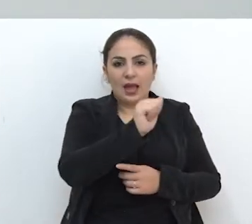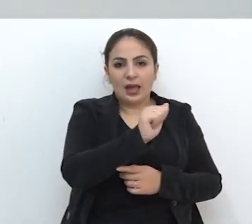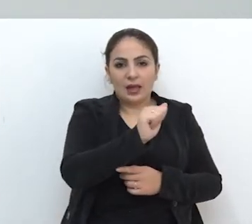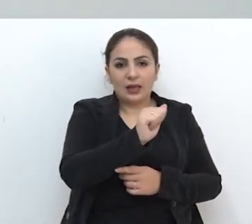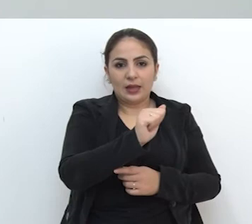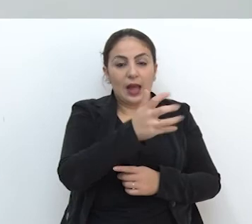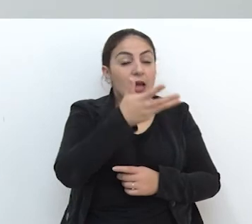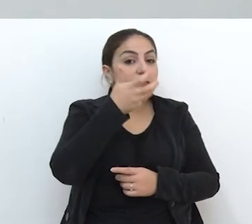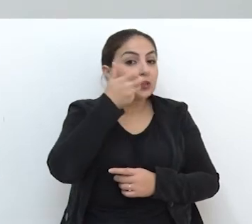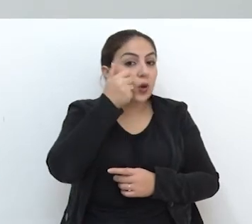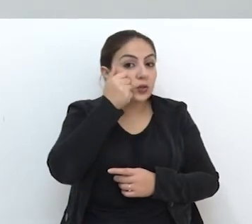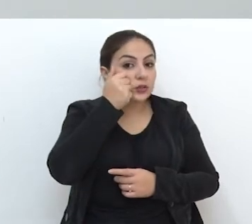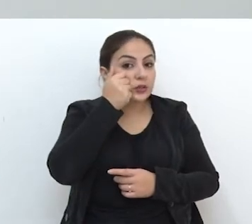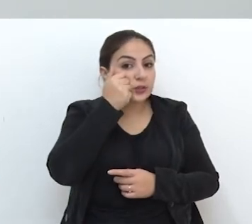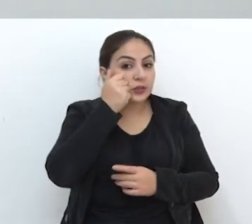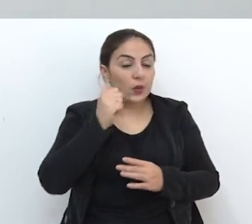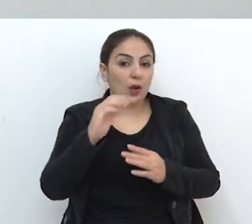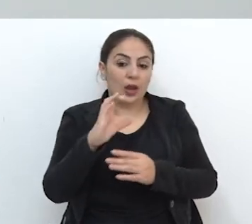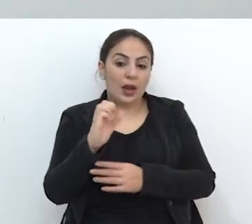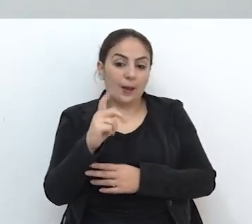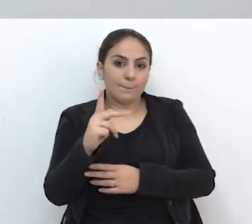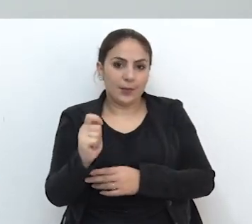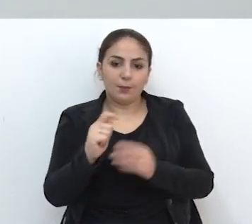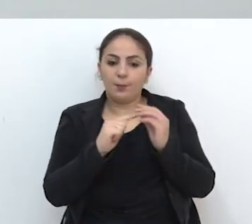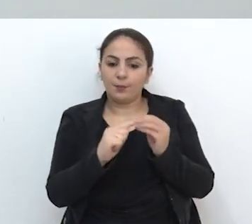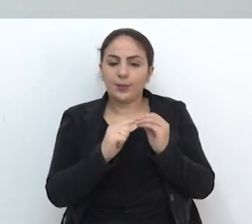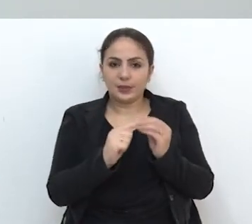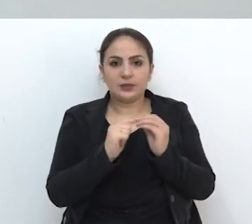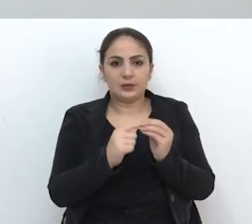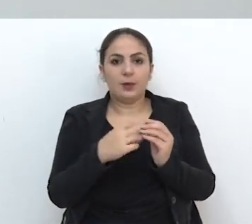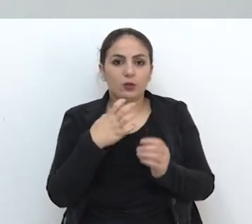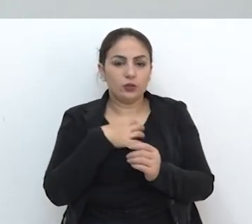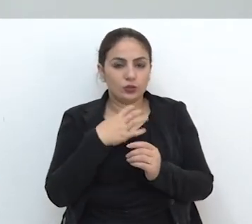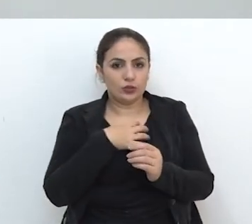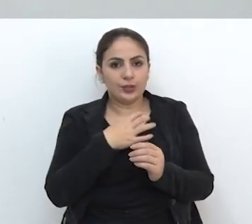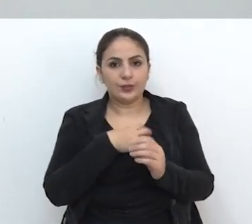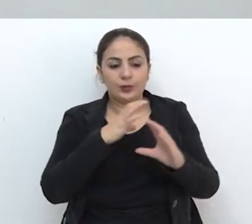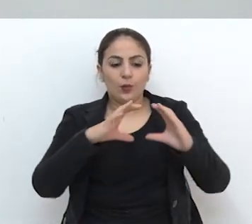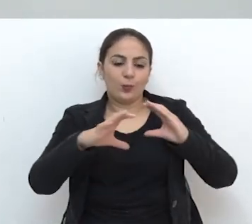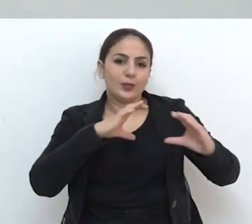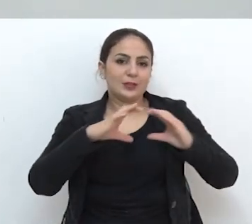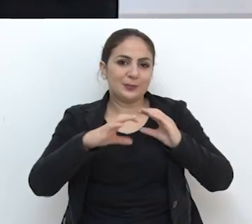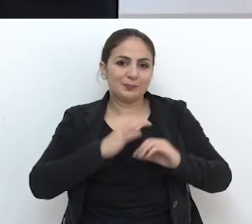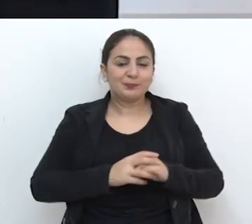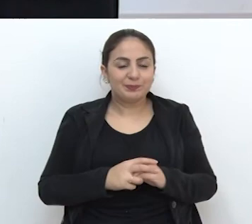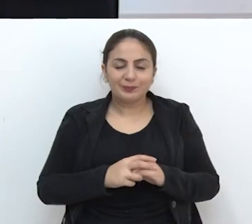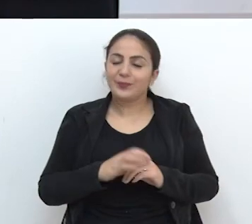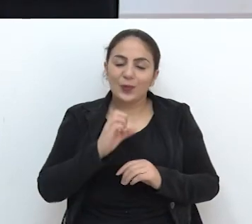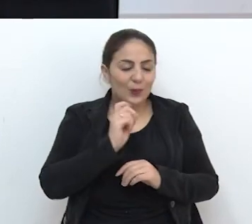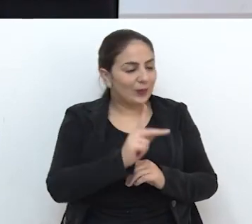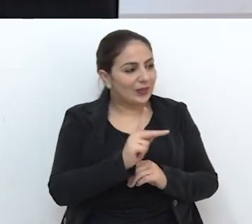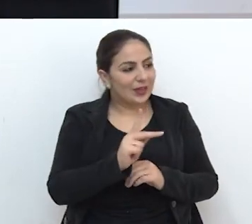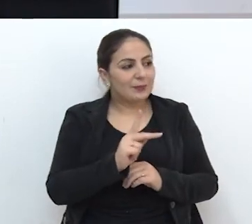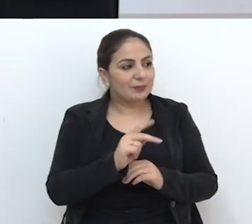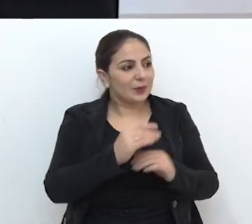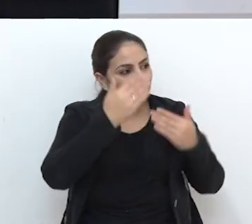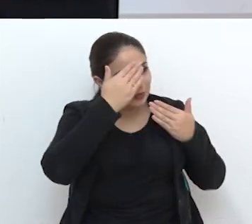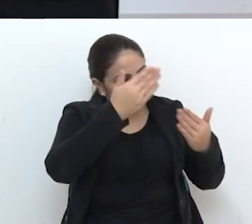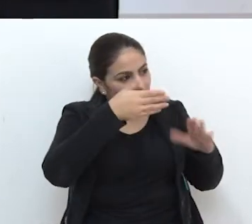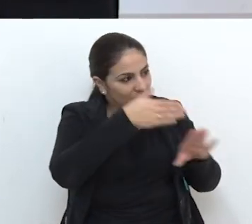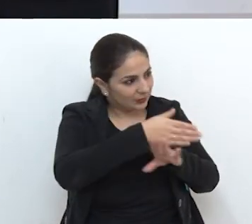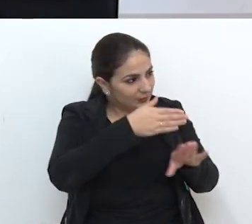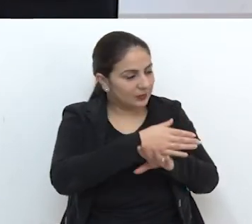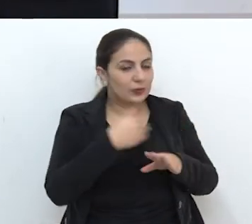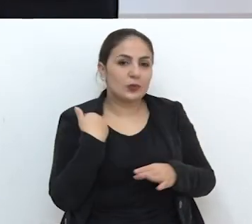CAPA, o Facebook do CAPA. É o principal meio de comunicação que temos hoje. Tá ok, Kelly. Muito obrigada, então, pela